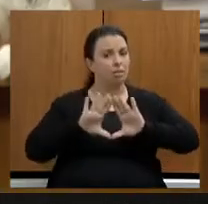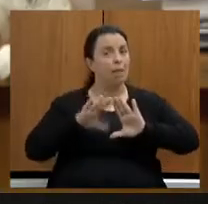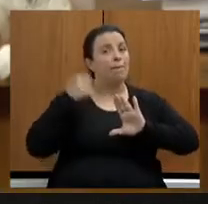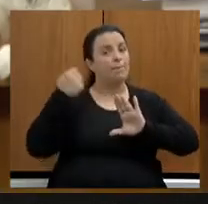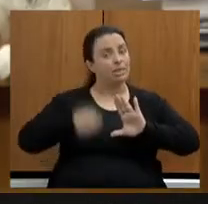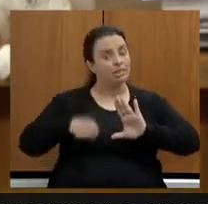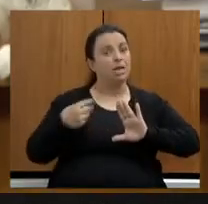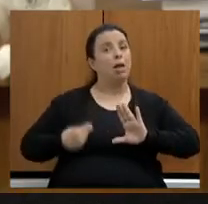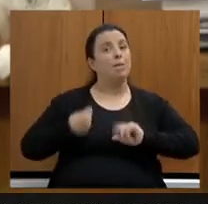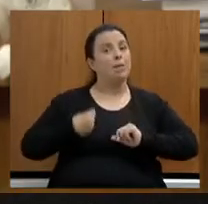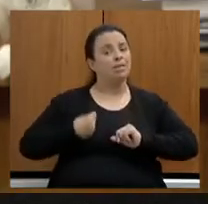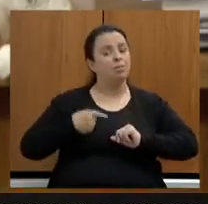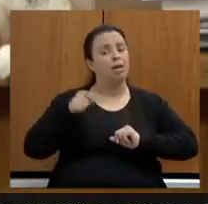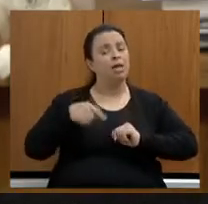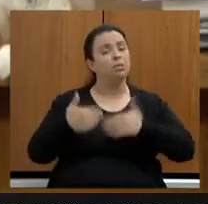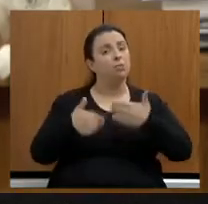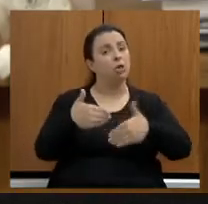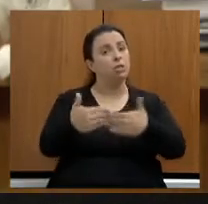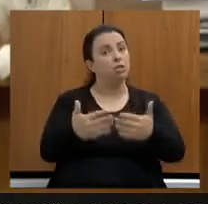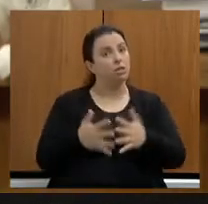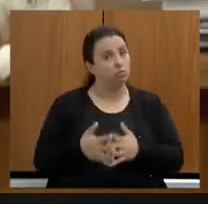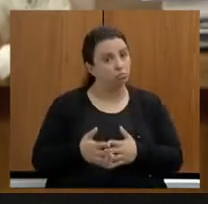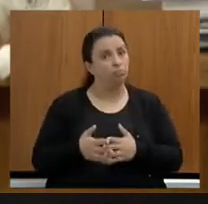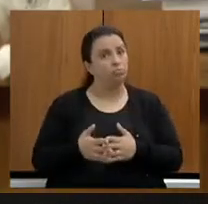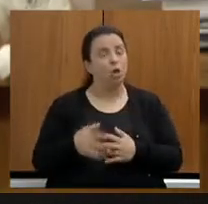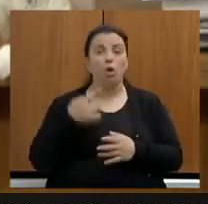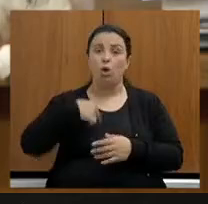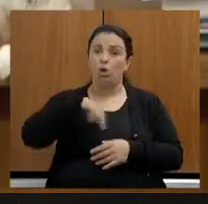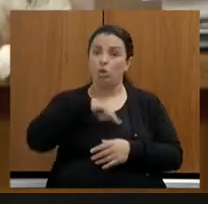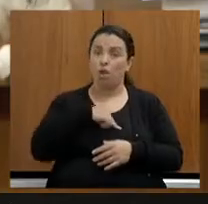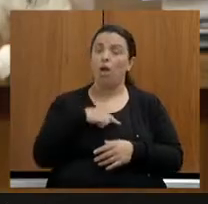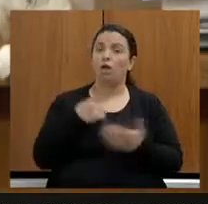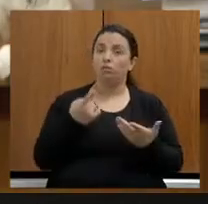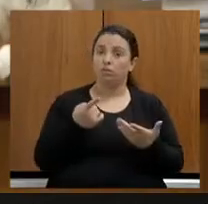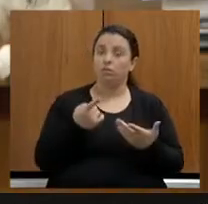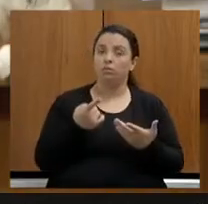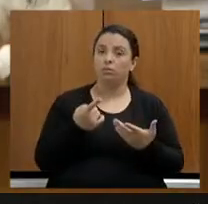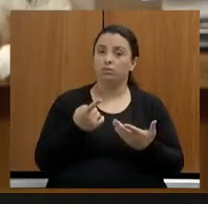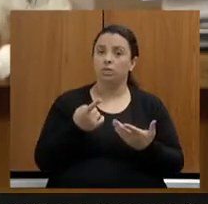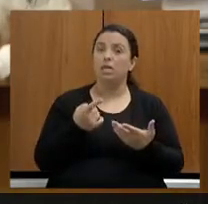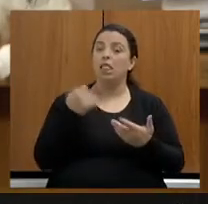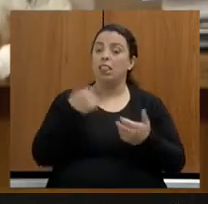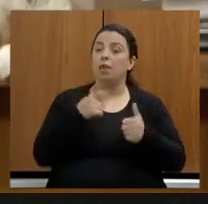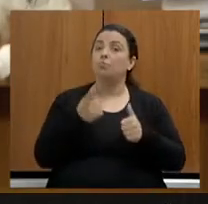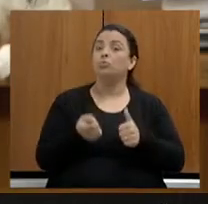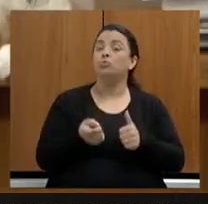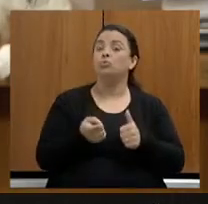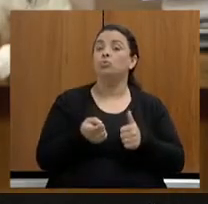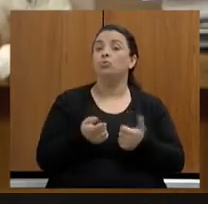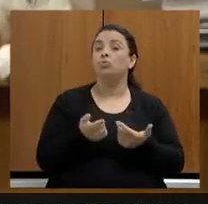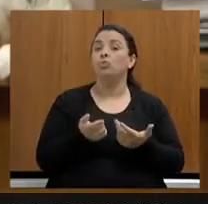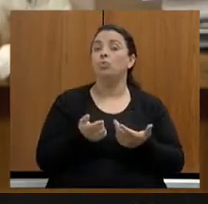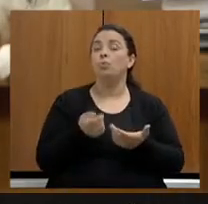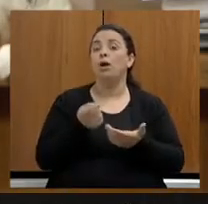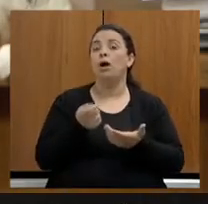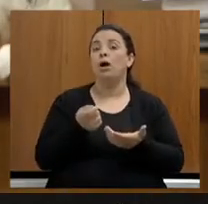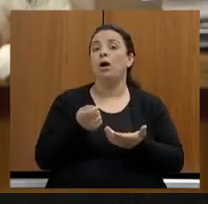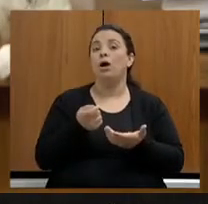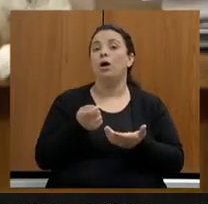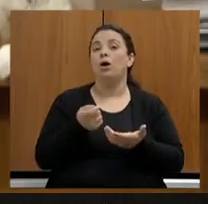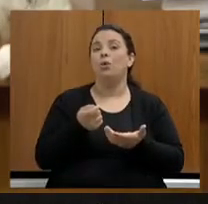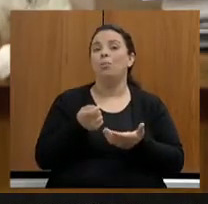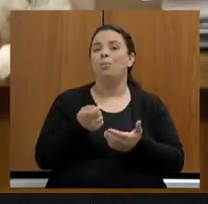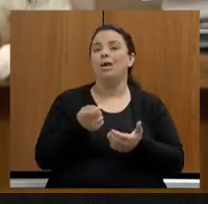né participar desse processo que é o seguinte nós devemos muito nós temos uma dívida muito grande com